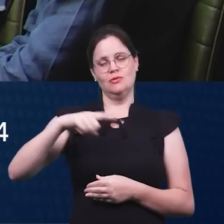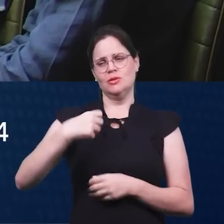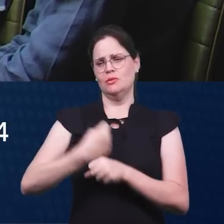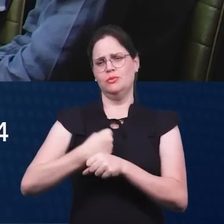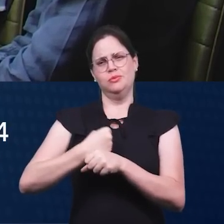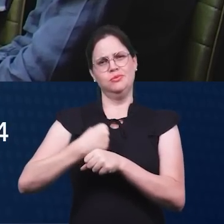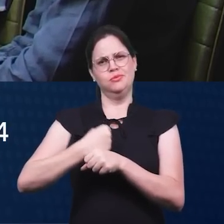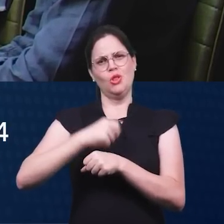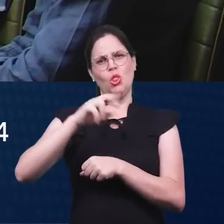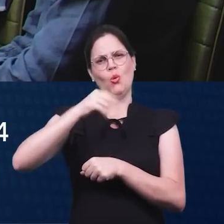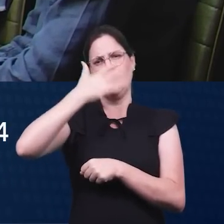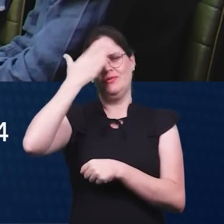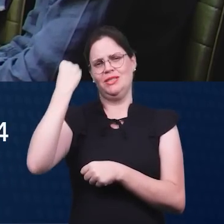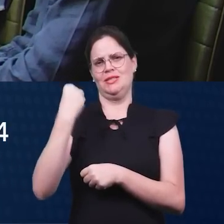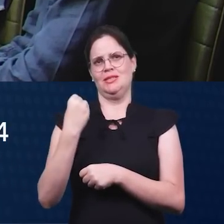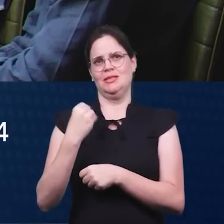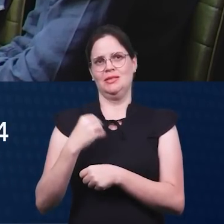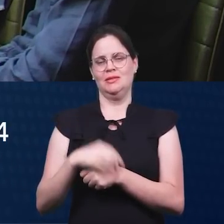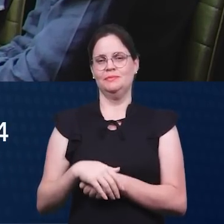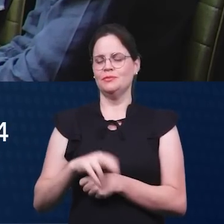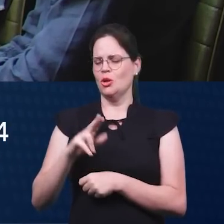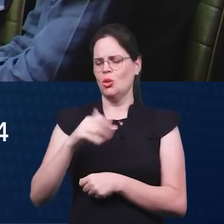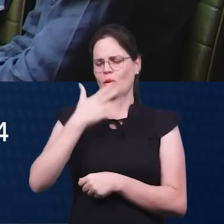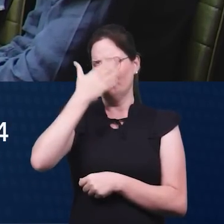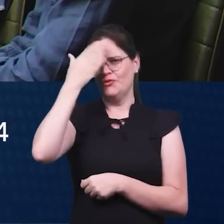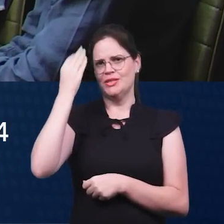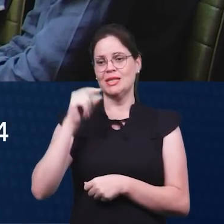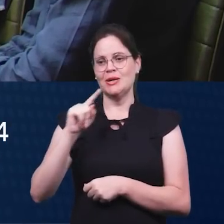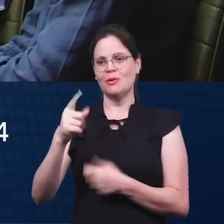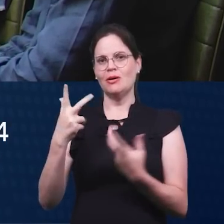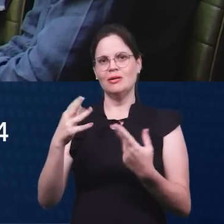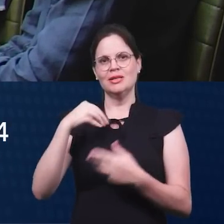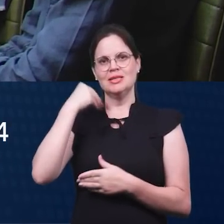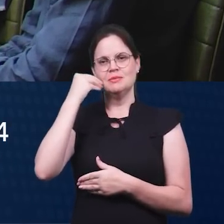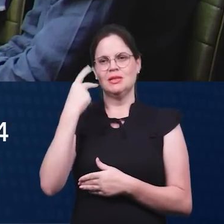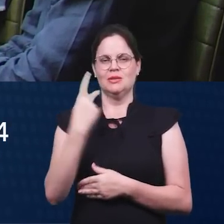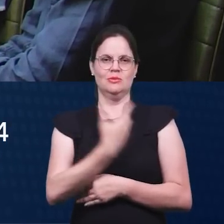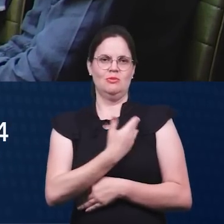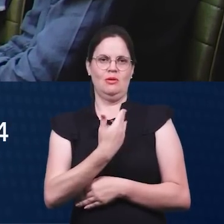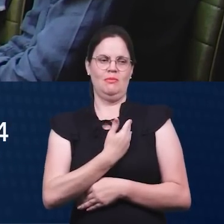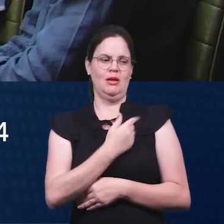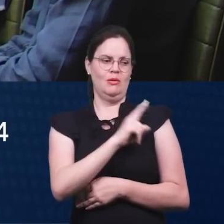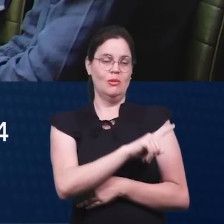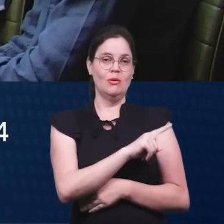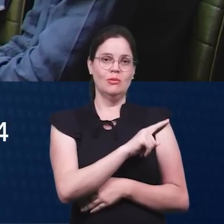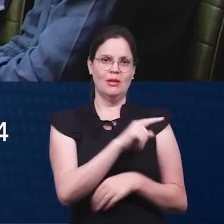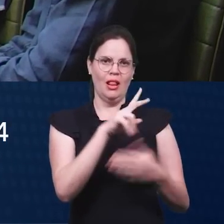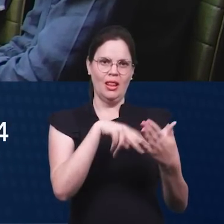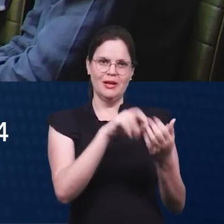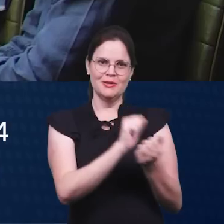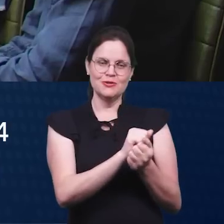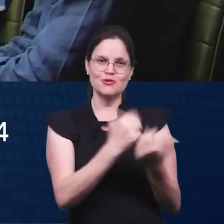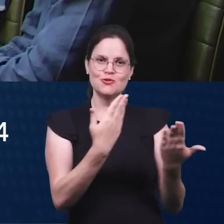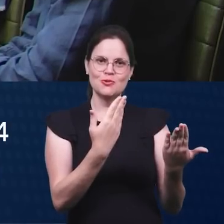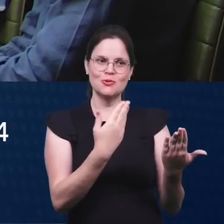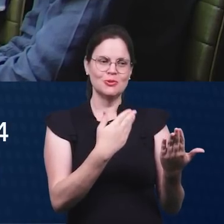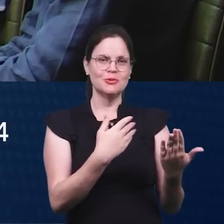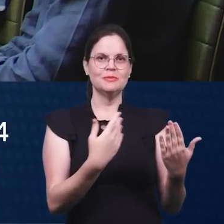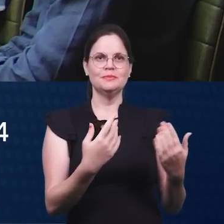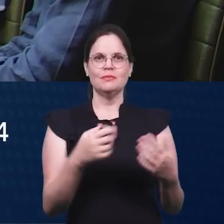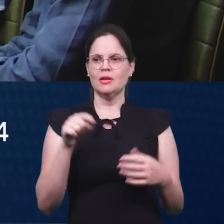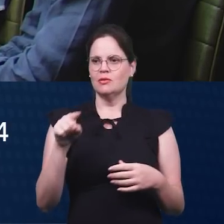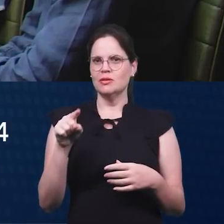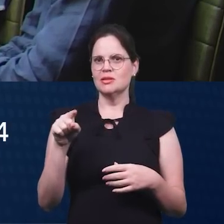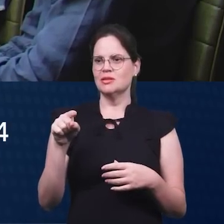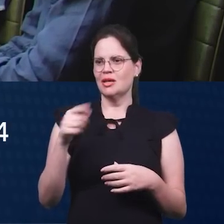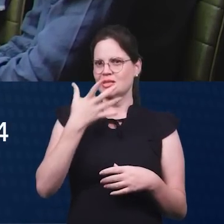vida. Nunca mais, Daniel, você vai esquecer a experiência que você teve com seu amigo. Nunca mais você vai esquecer quando Deus falou com